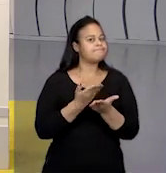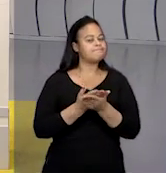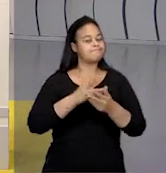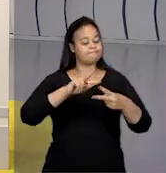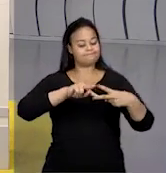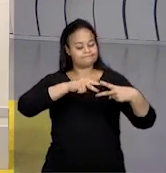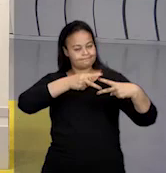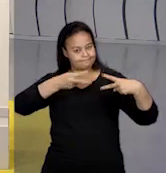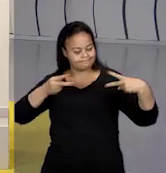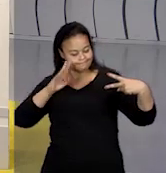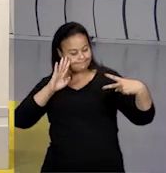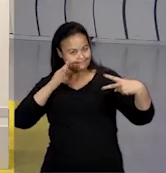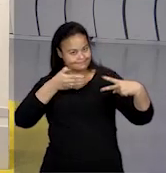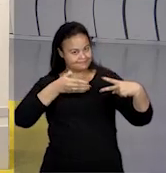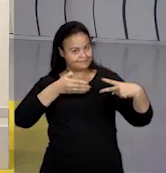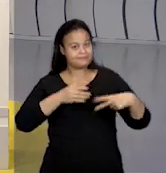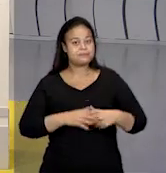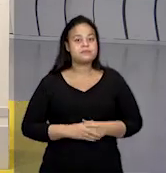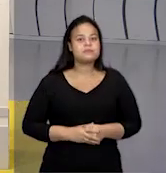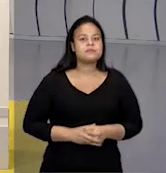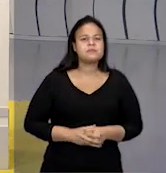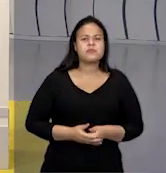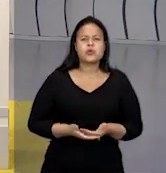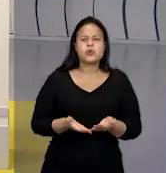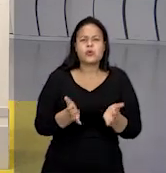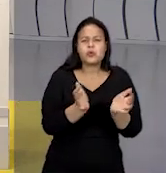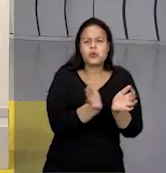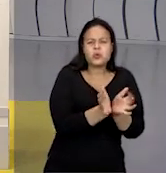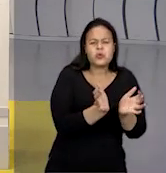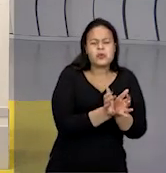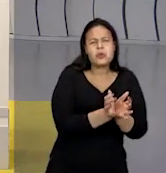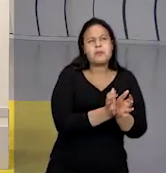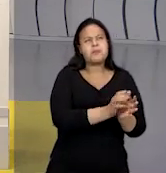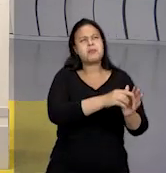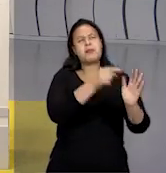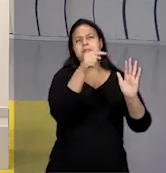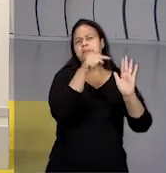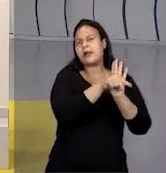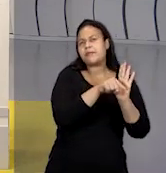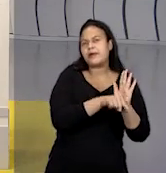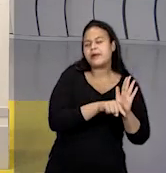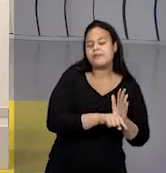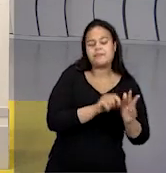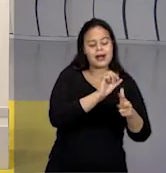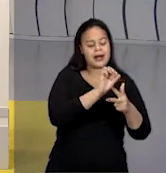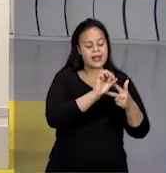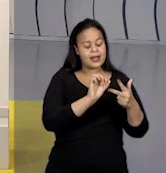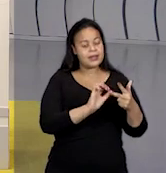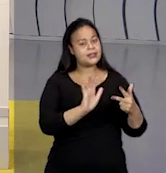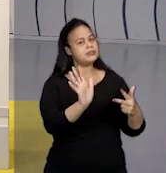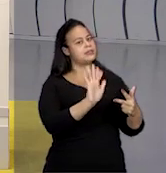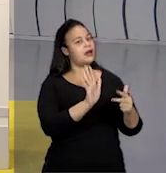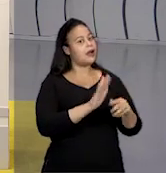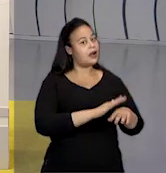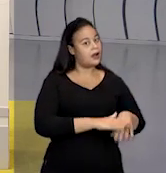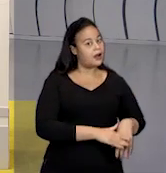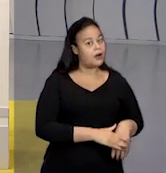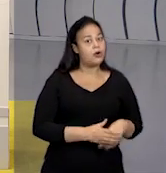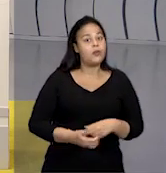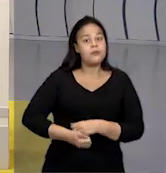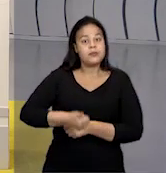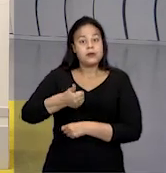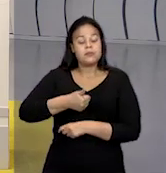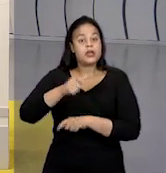de hoje, então, nós não vamos iniciar com aquela clássica questão do Enem, tá? Porque ela vai ser uma matéria pré-requisito